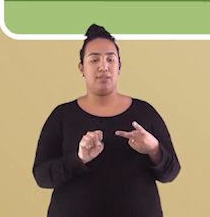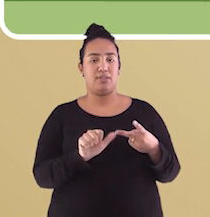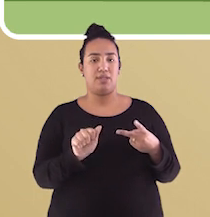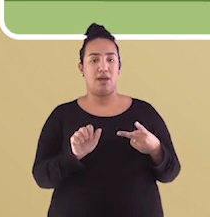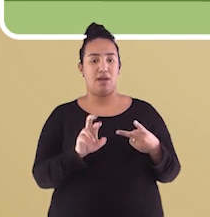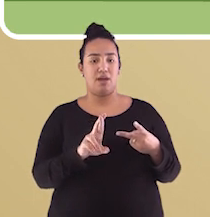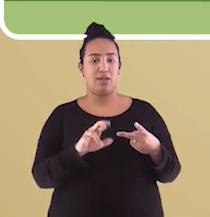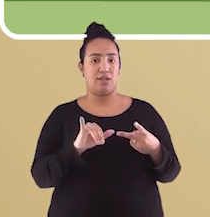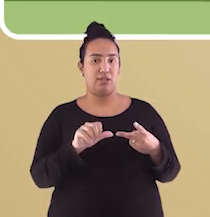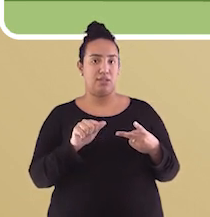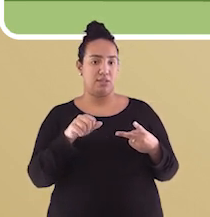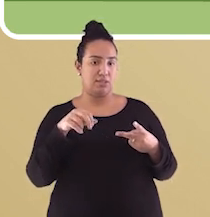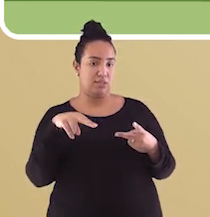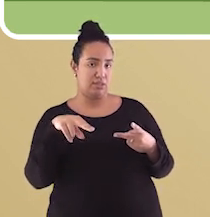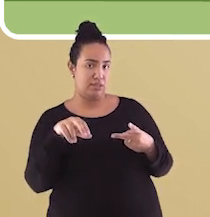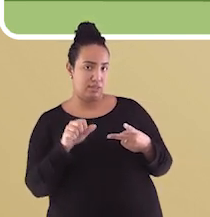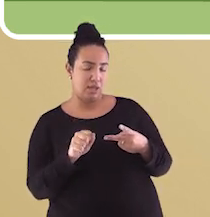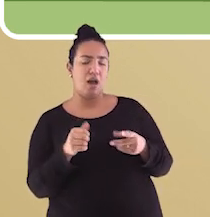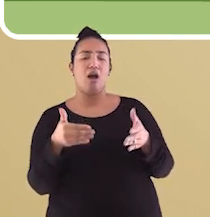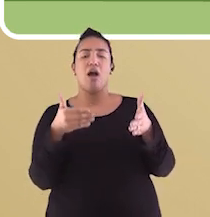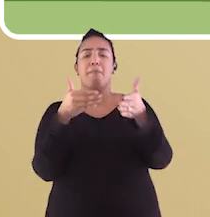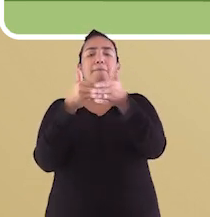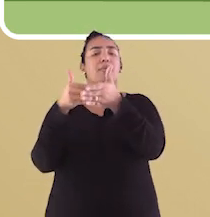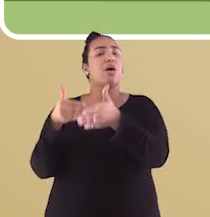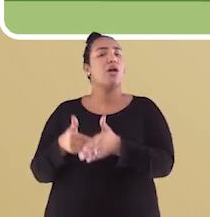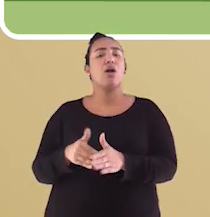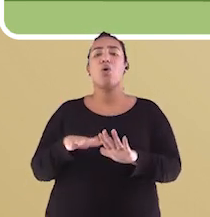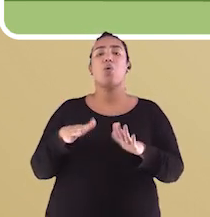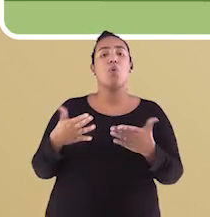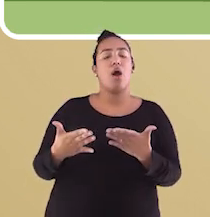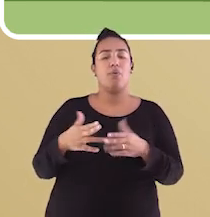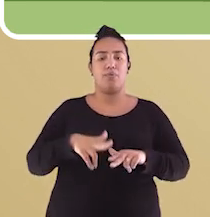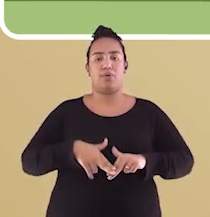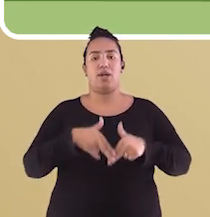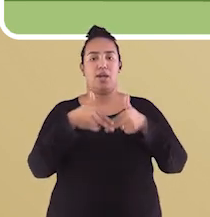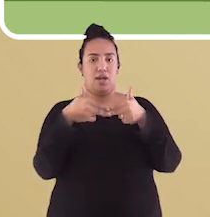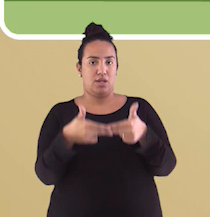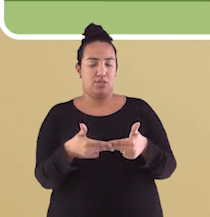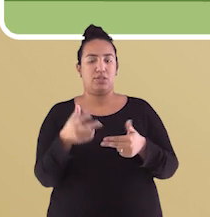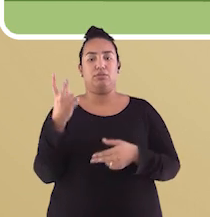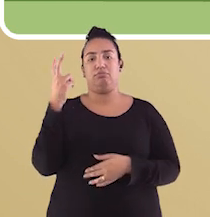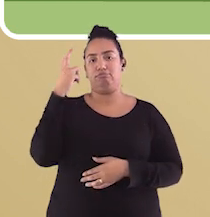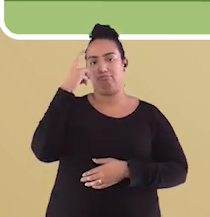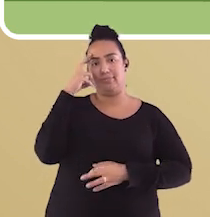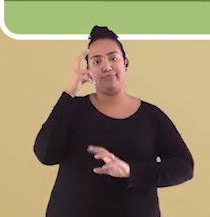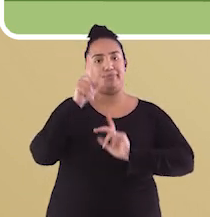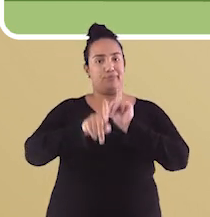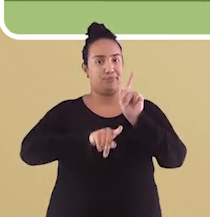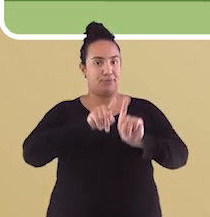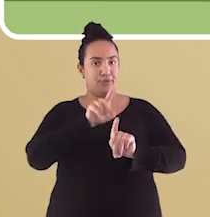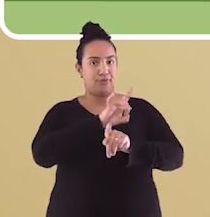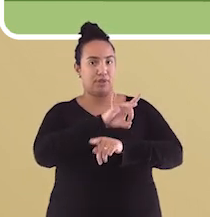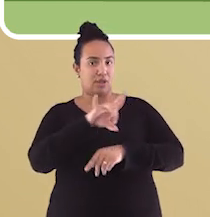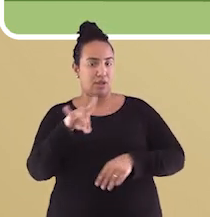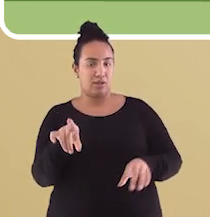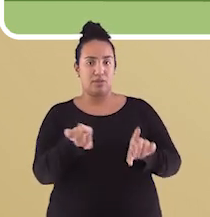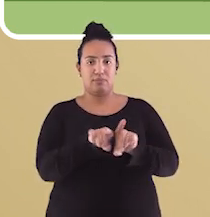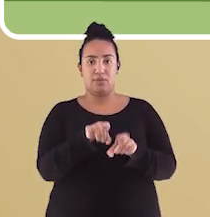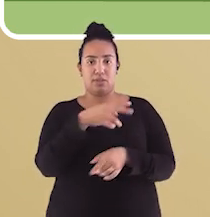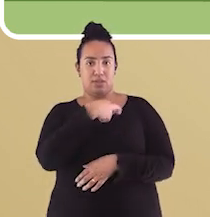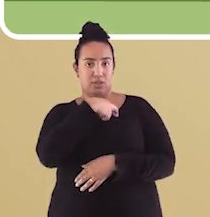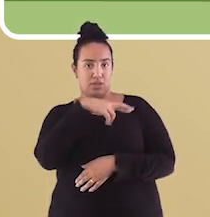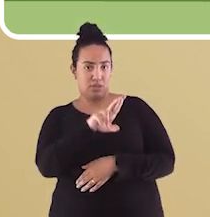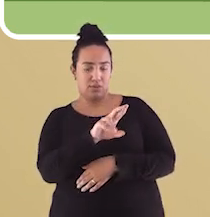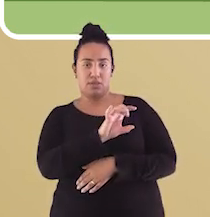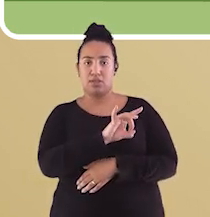dividem esses territórios são étnicas e culturais, através dos povos e das diferentes religiões, e